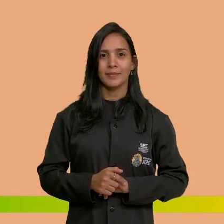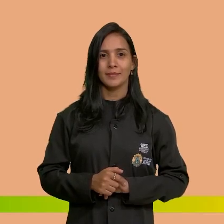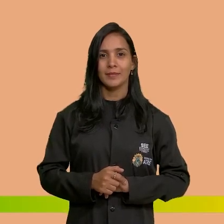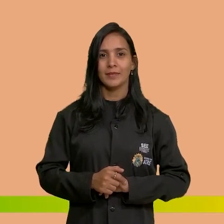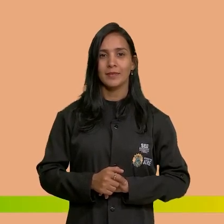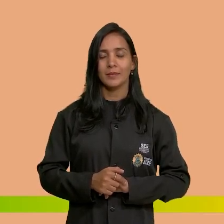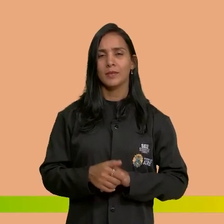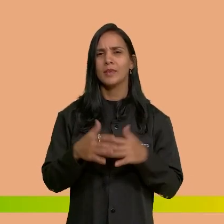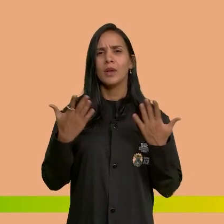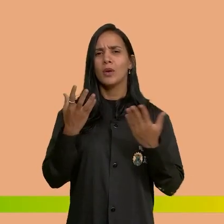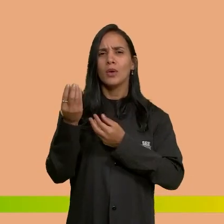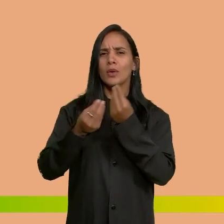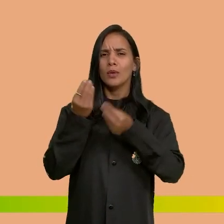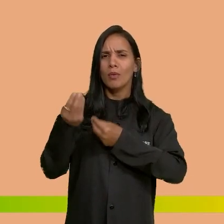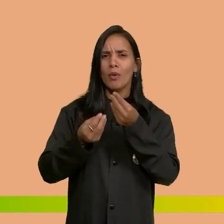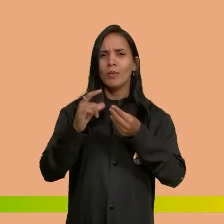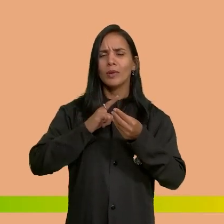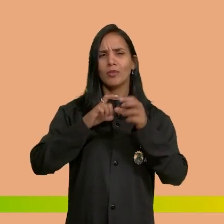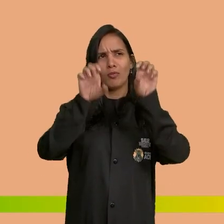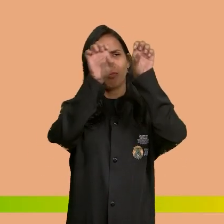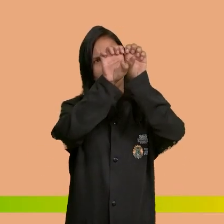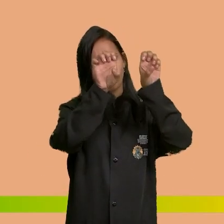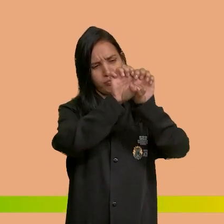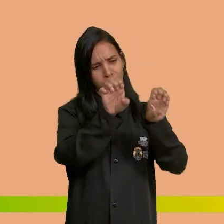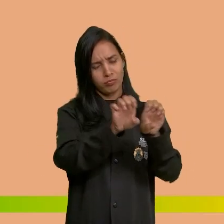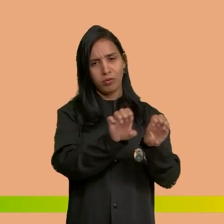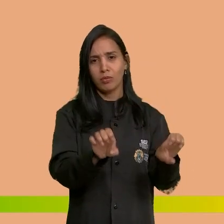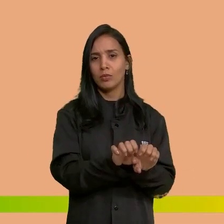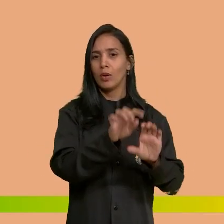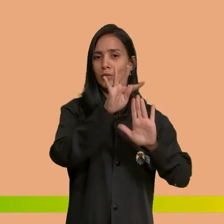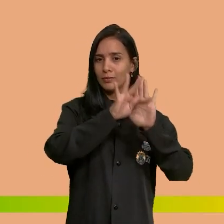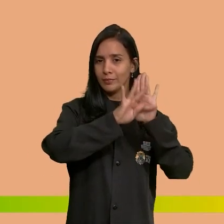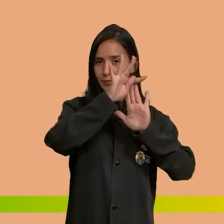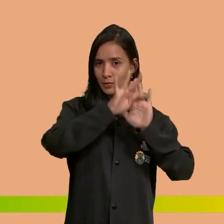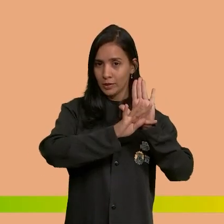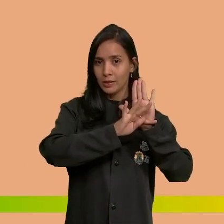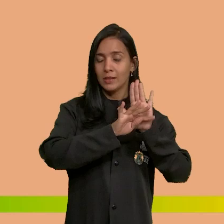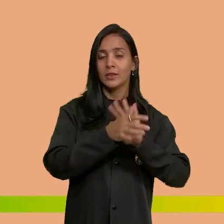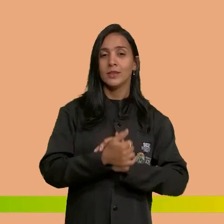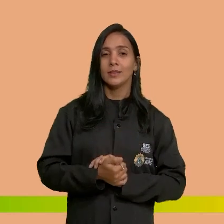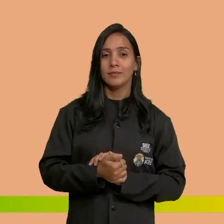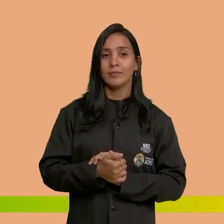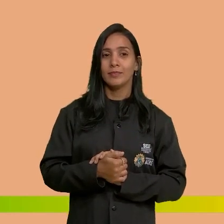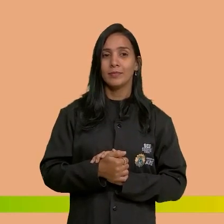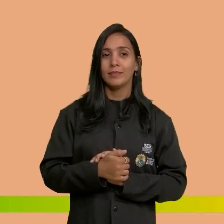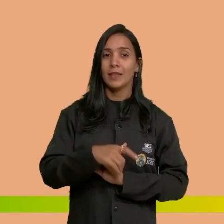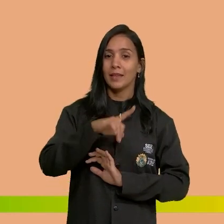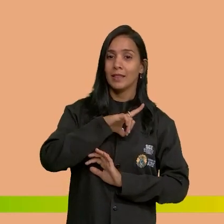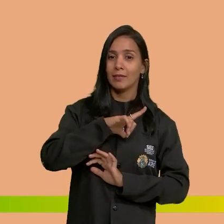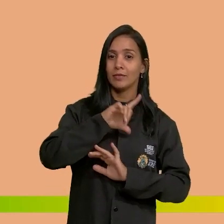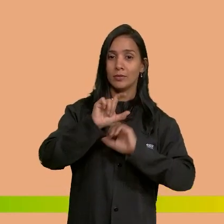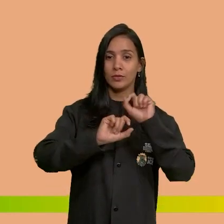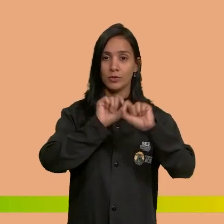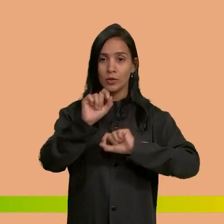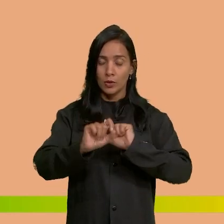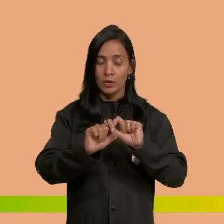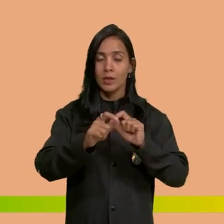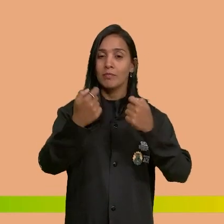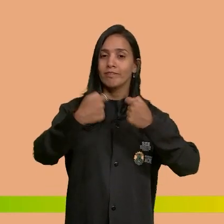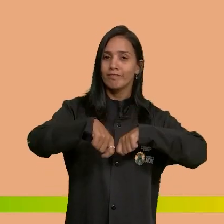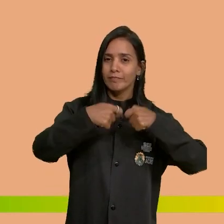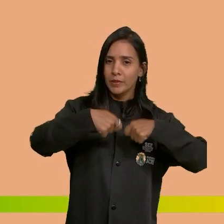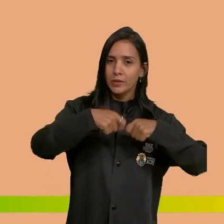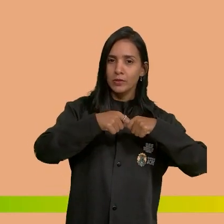Então, como que era essa estrutura do texto dramático? A partir de então, né, teve a necessidade de dividir, né,